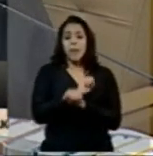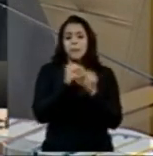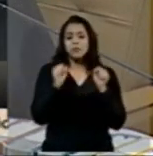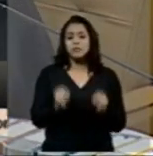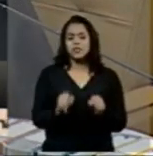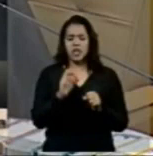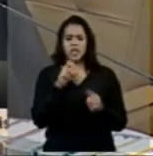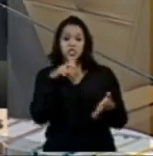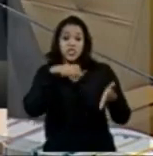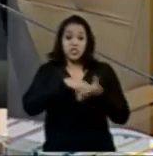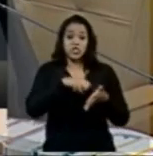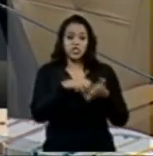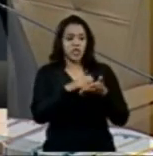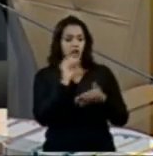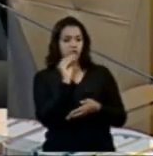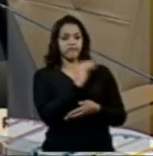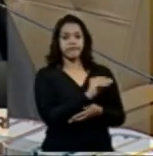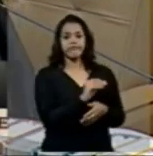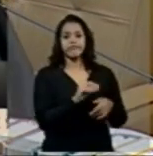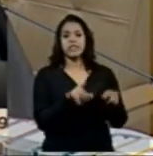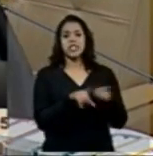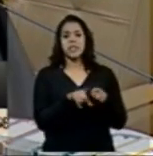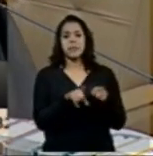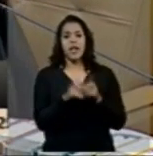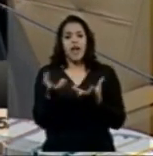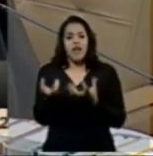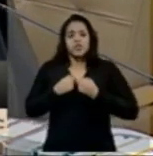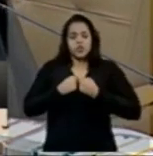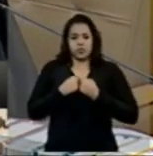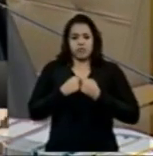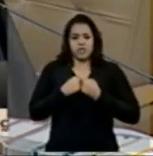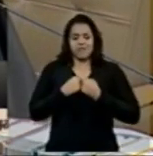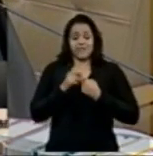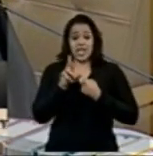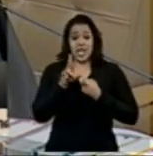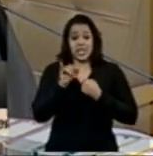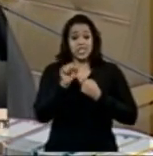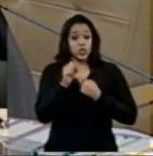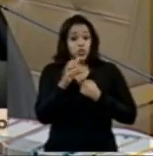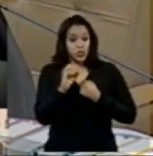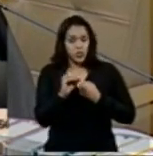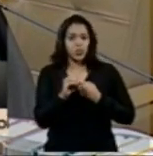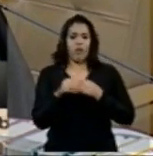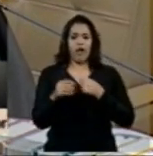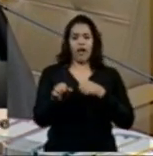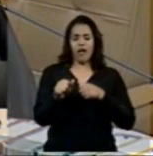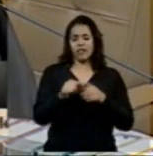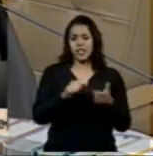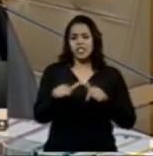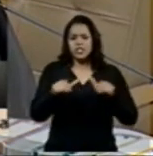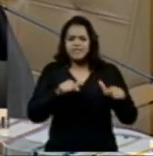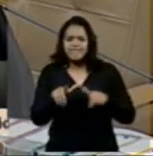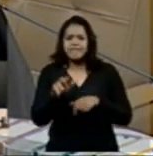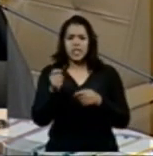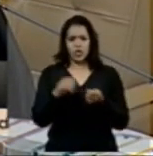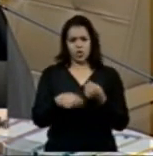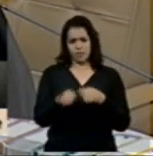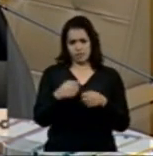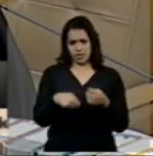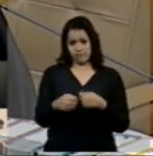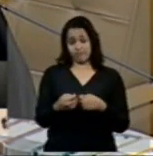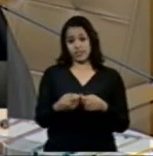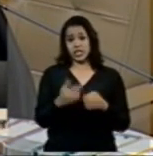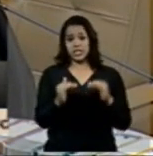de responsabilização e assunção dos riscos da atividade econômica pelos tomadores de serviço, em